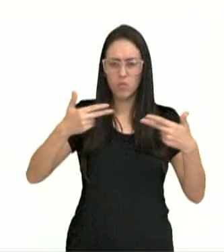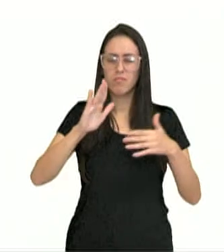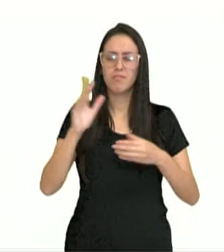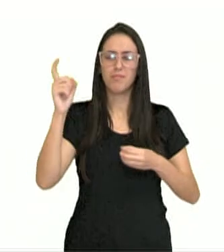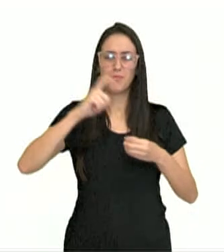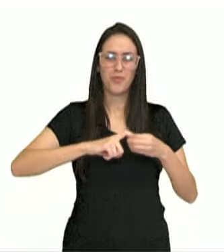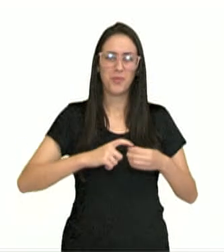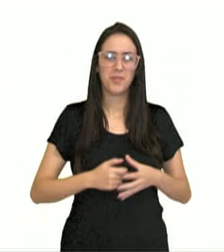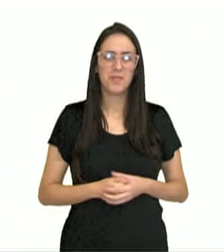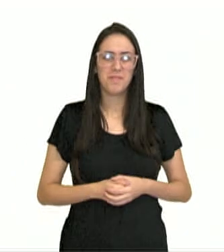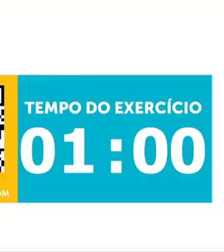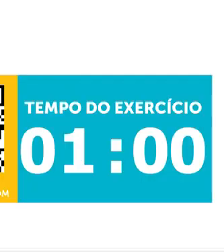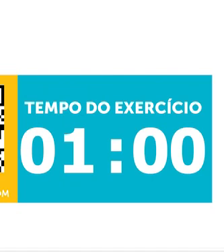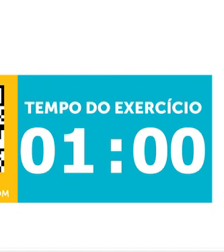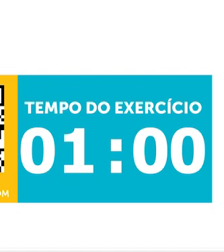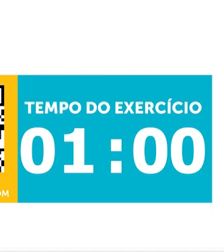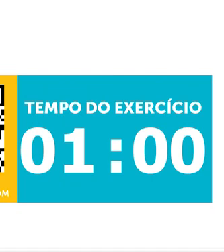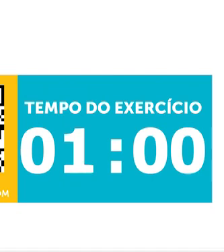volto.